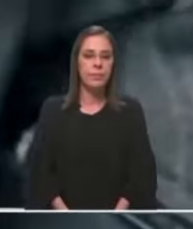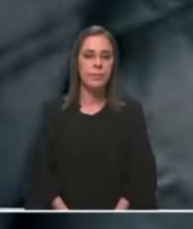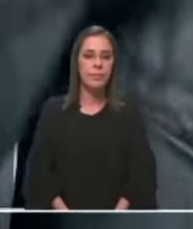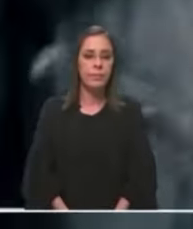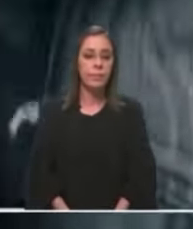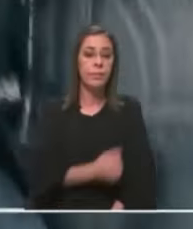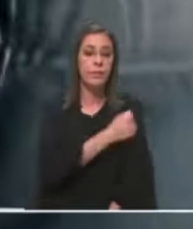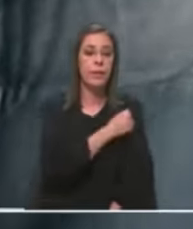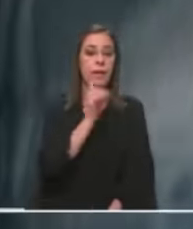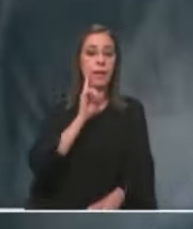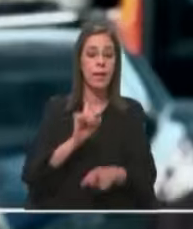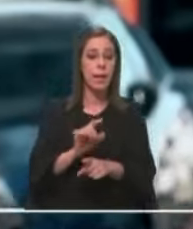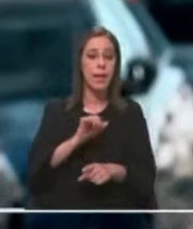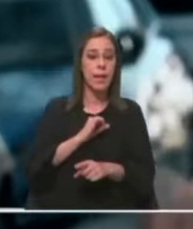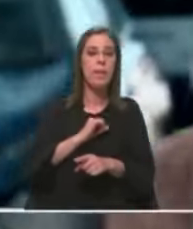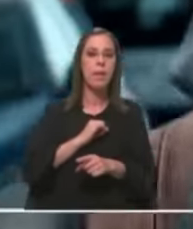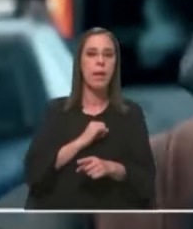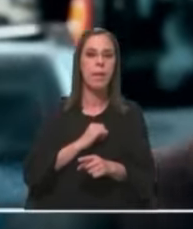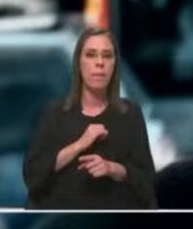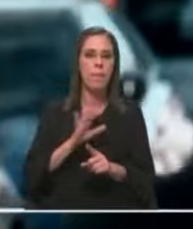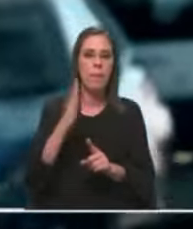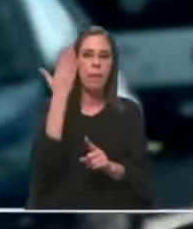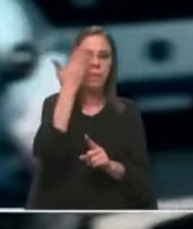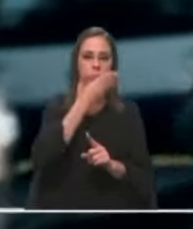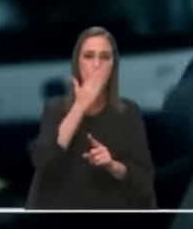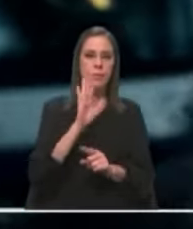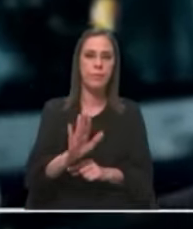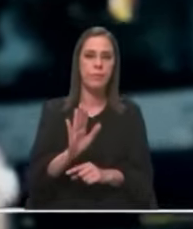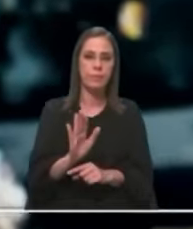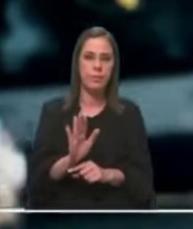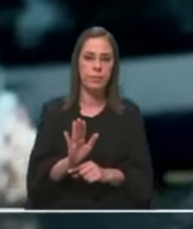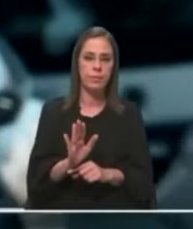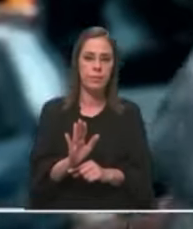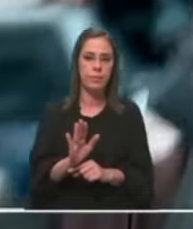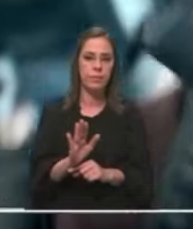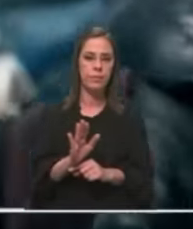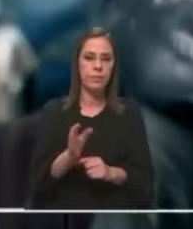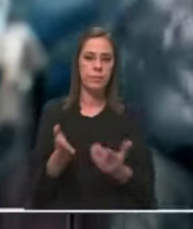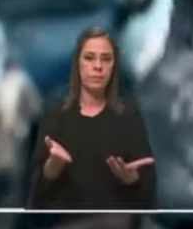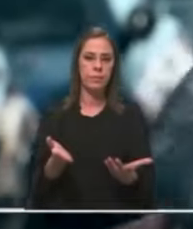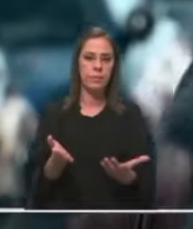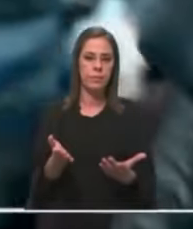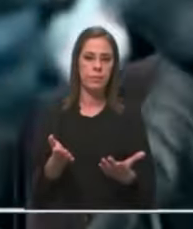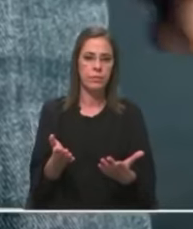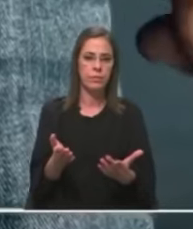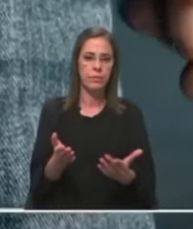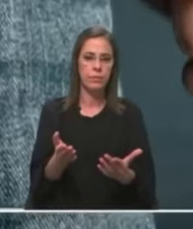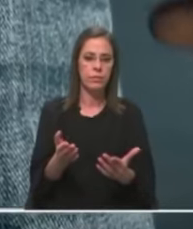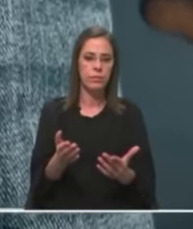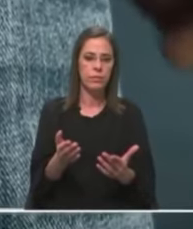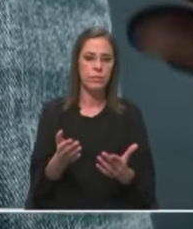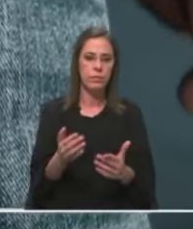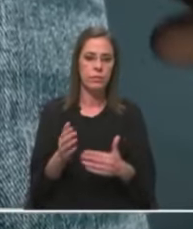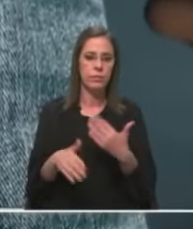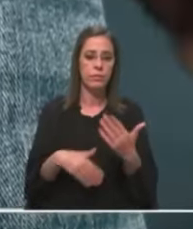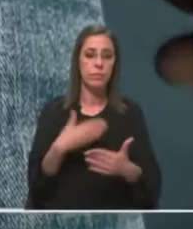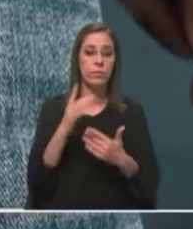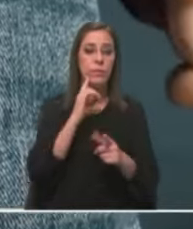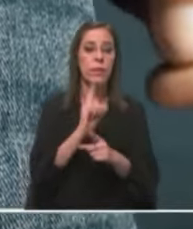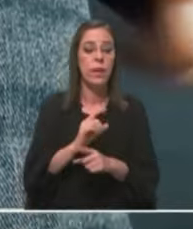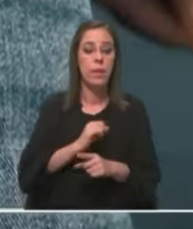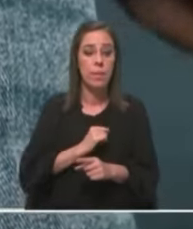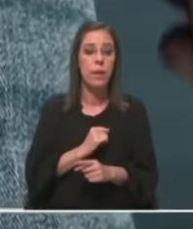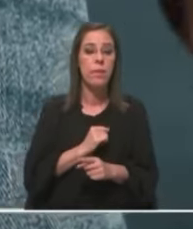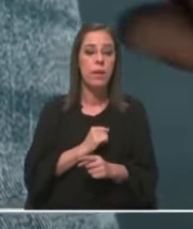Fui para a casa da minha irmã, estive lá uns tempos. E um momento para o outro, o senhor ia ter com a minha irmã e disse